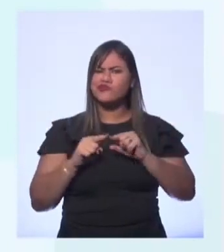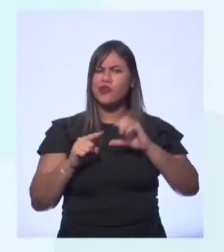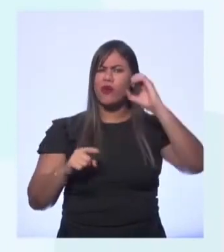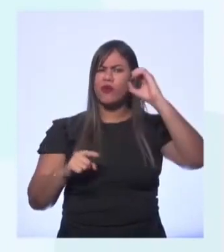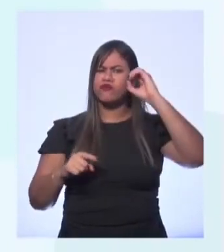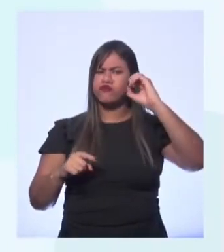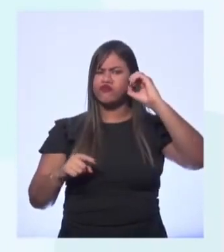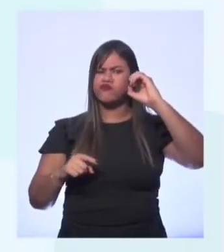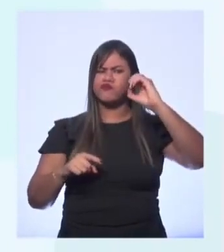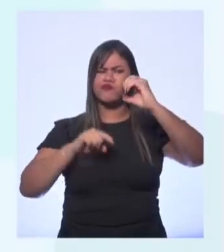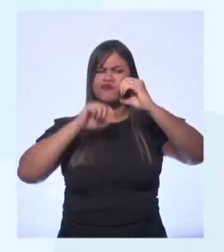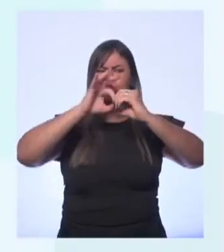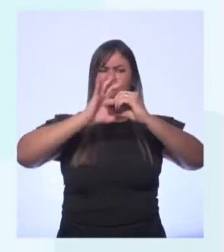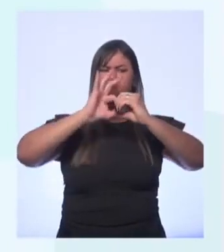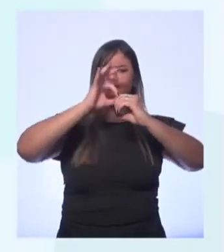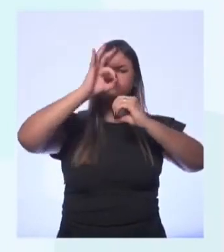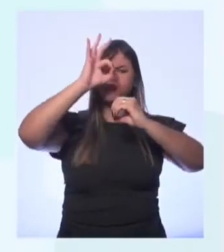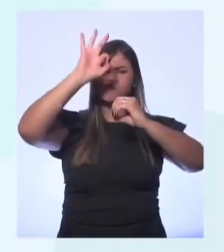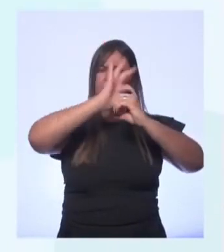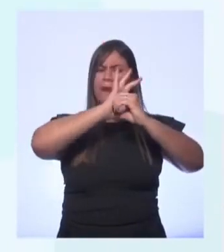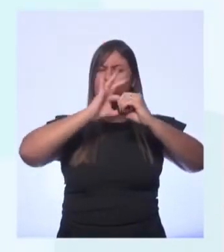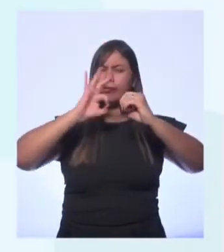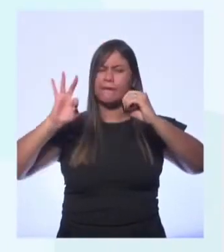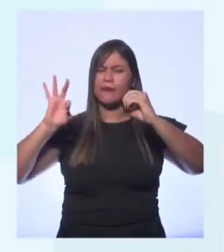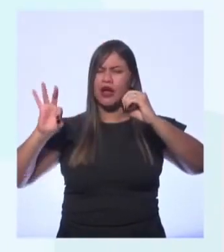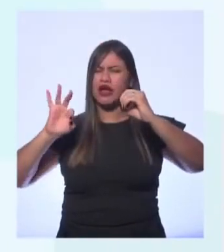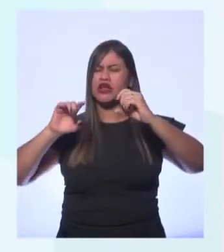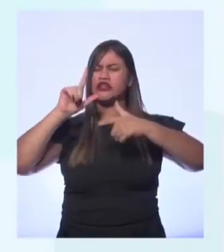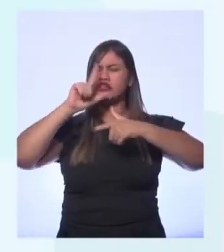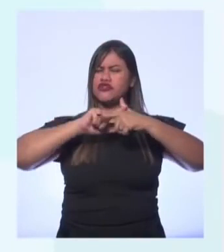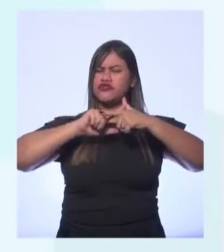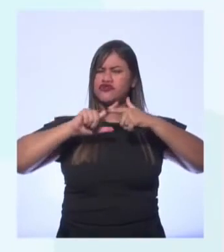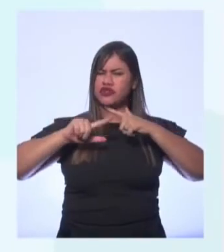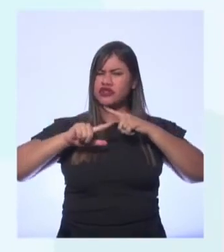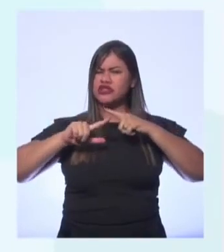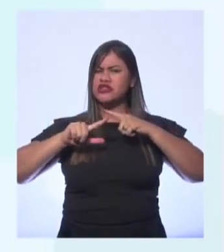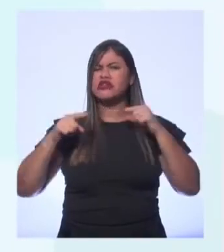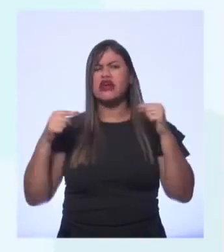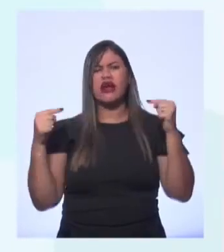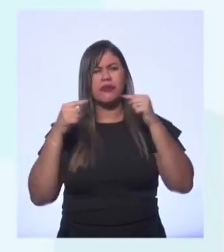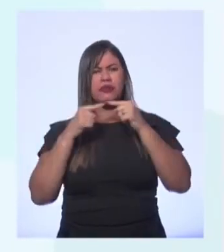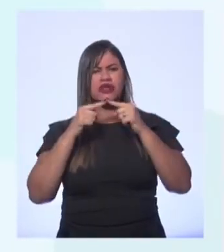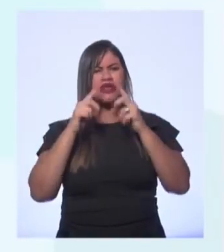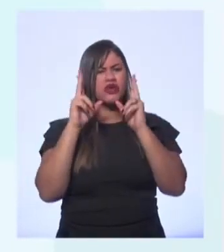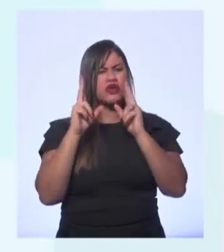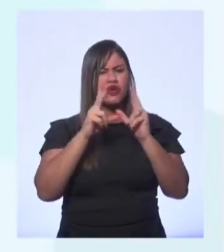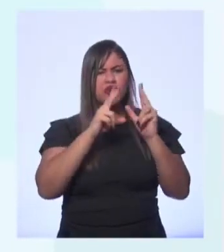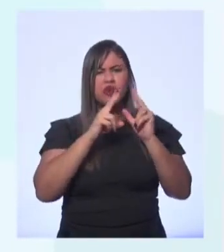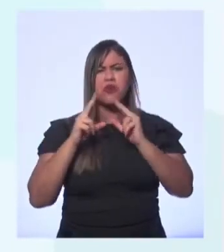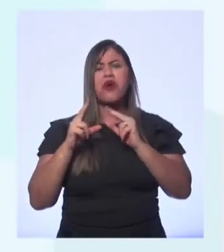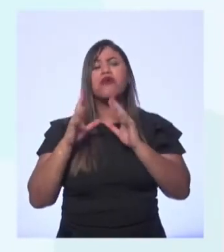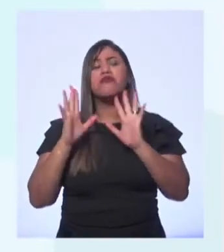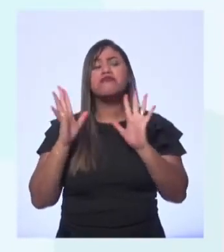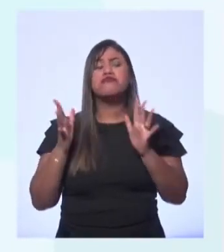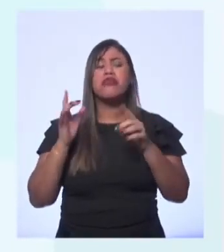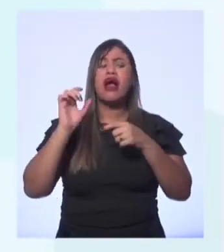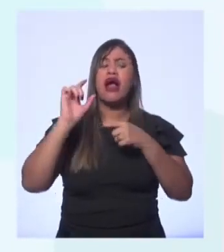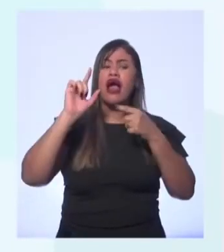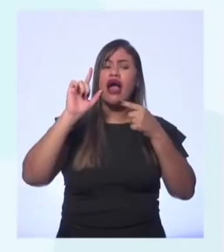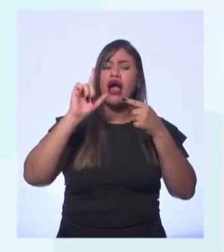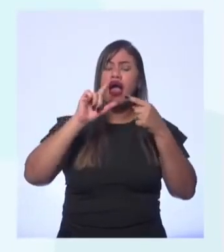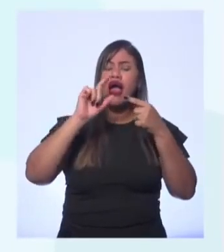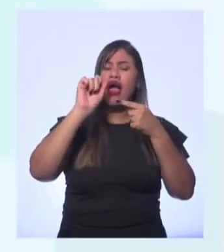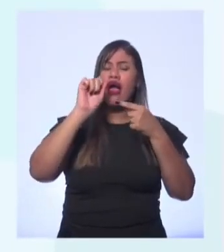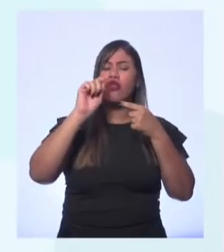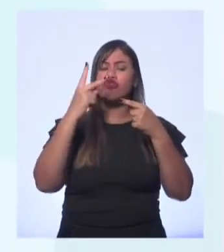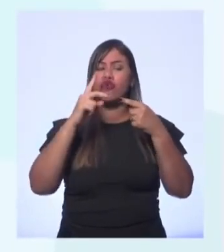pegar o seu comprimento, seu contorno e dividir por seu diâmetro, será que dá igual sempre a quanto? Ó, tem a alternativa A, 2, alternativa